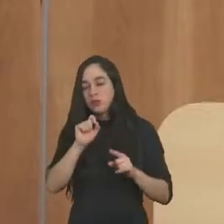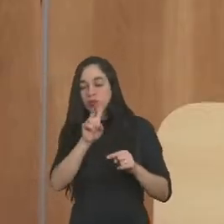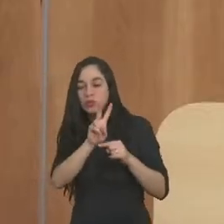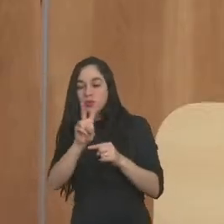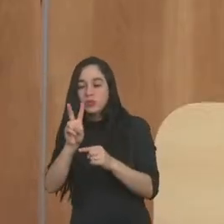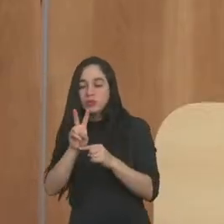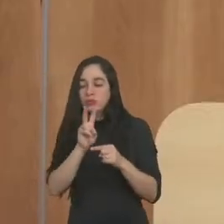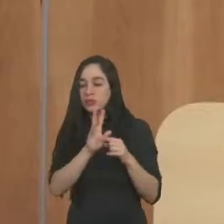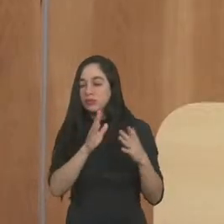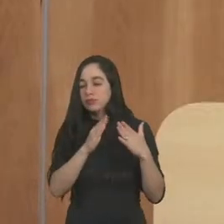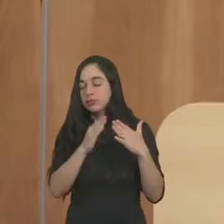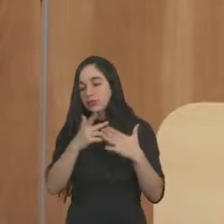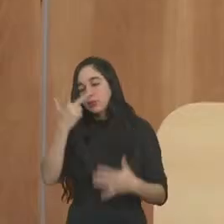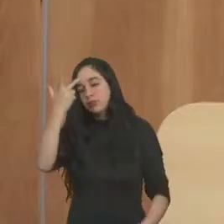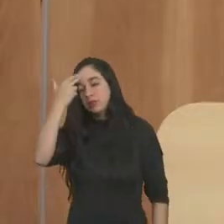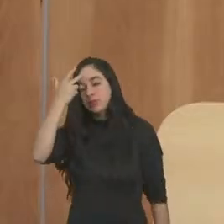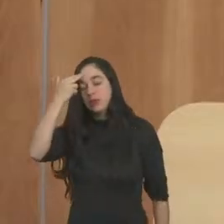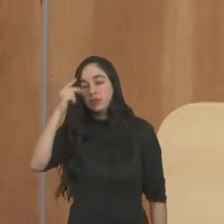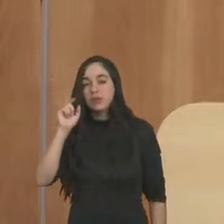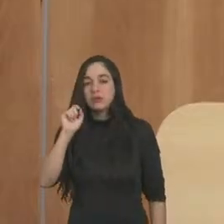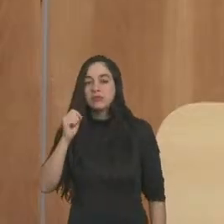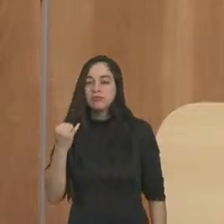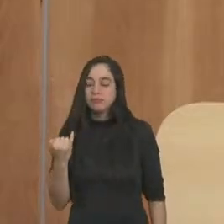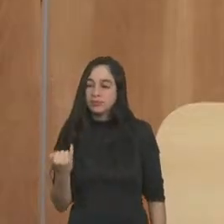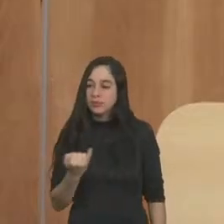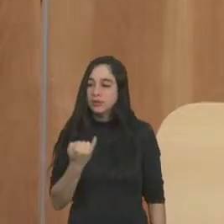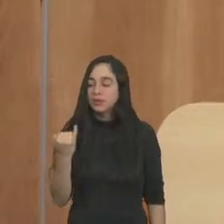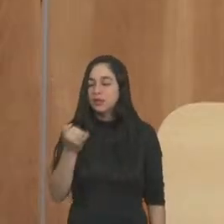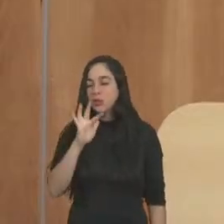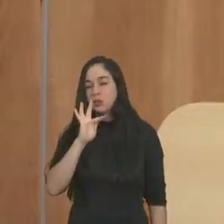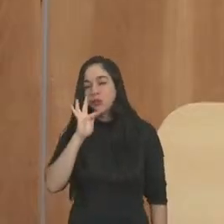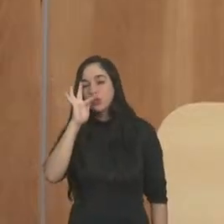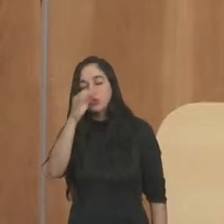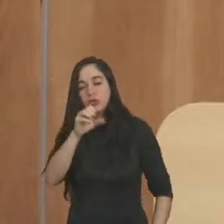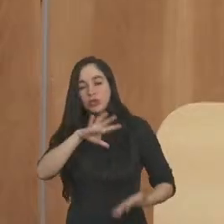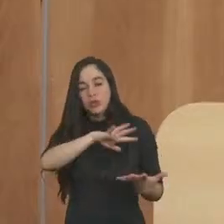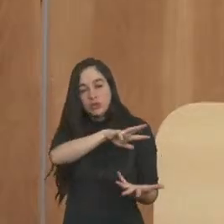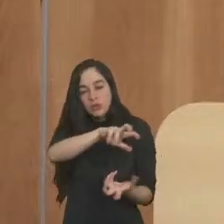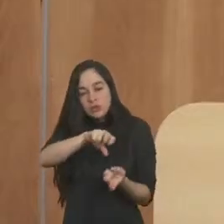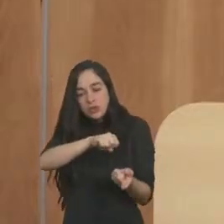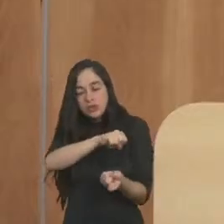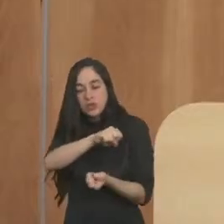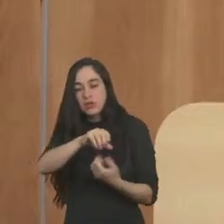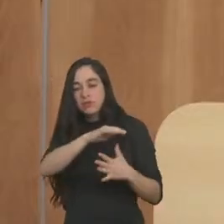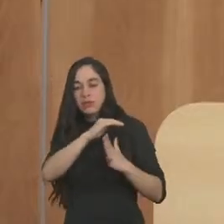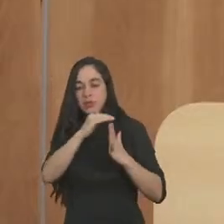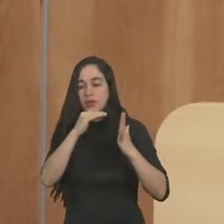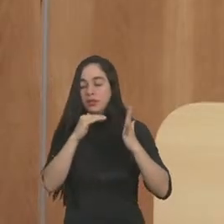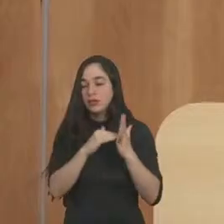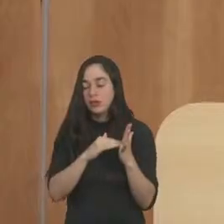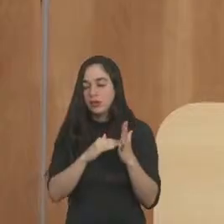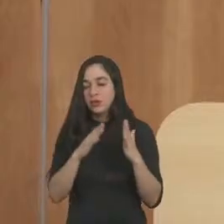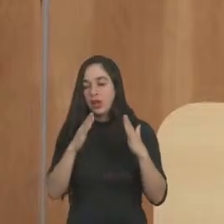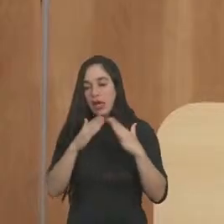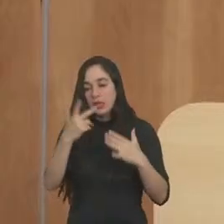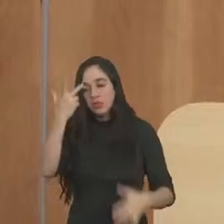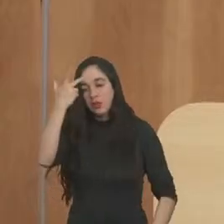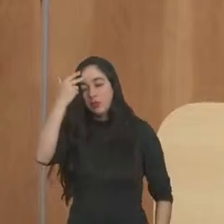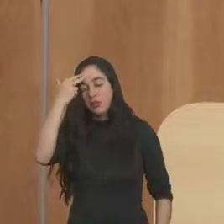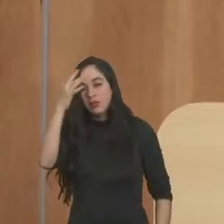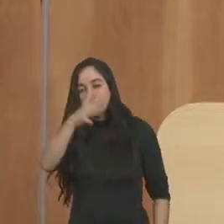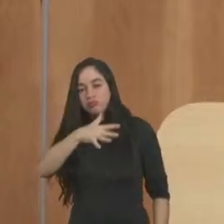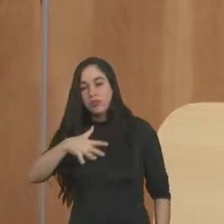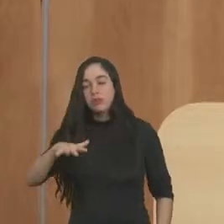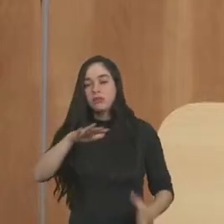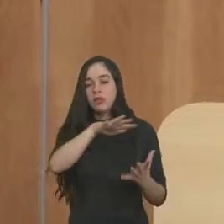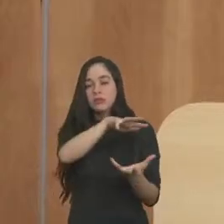onde é fundamental para garantir um futuro sustentável para todos, a casa comum, o meio ambiente, o